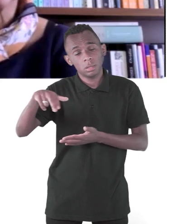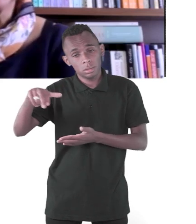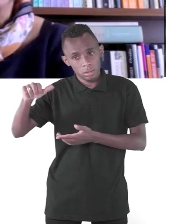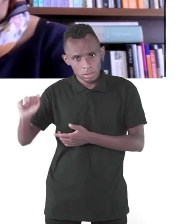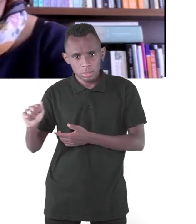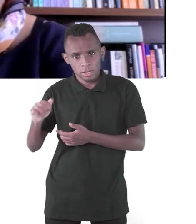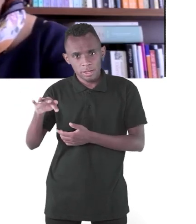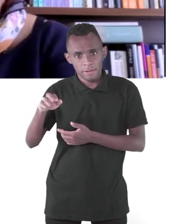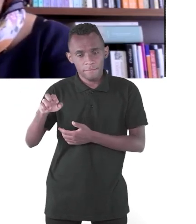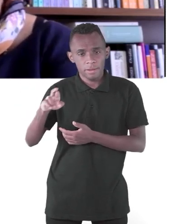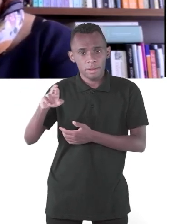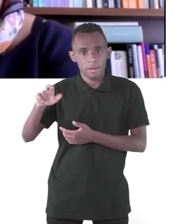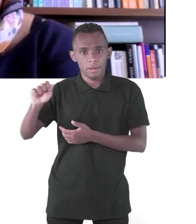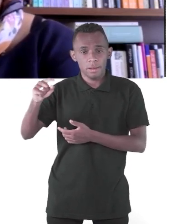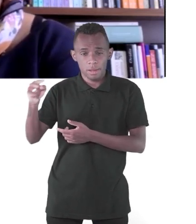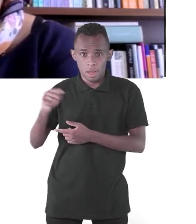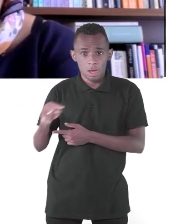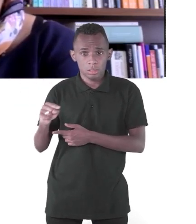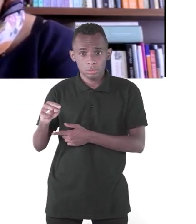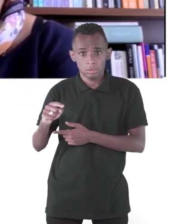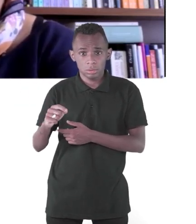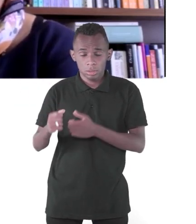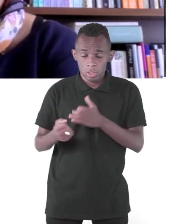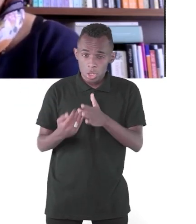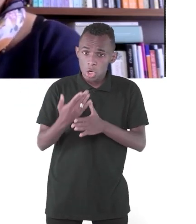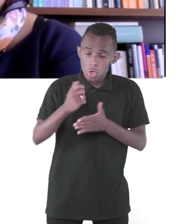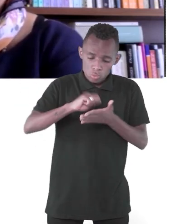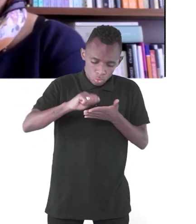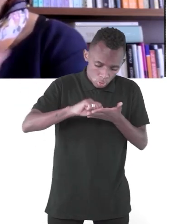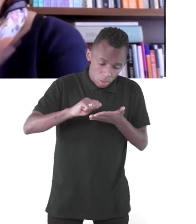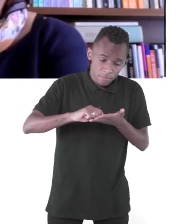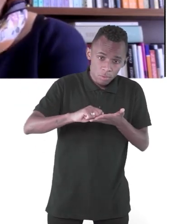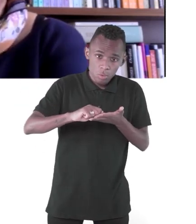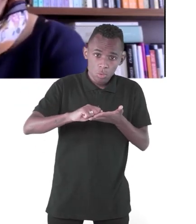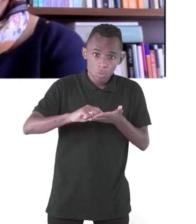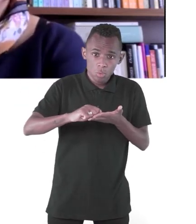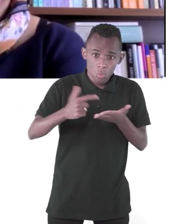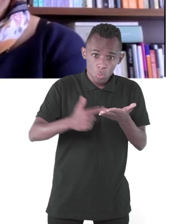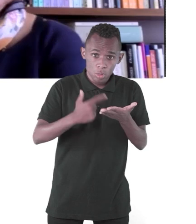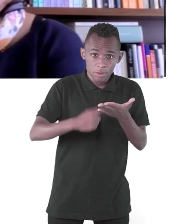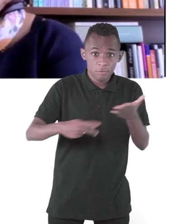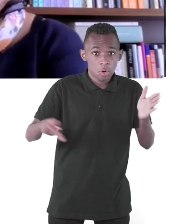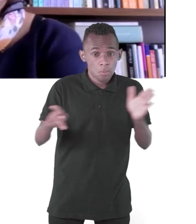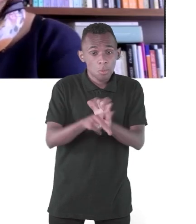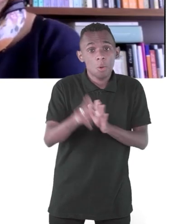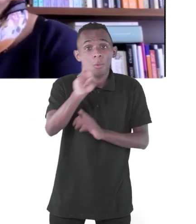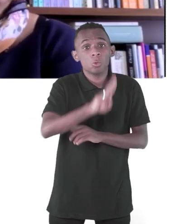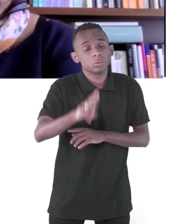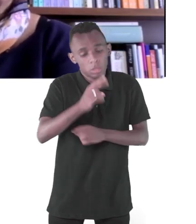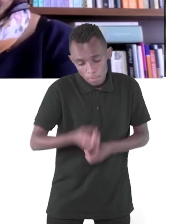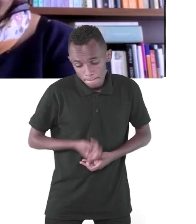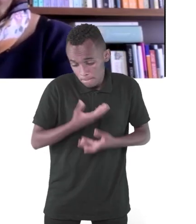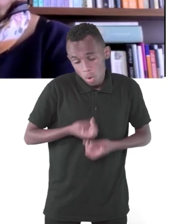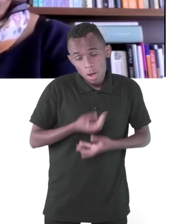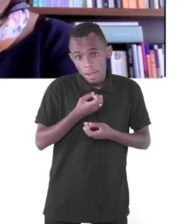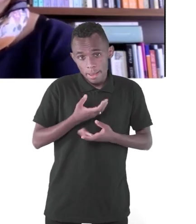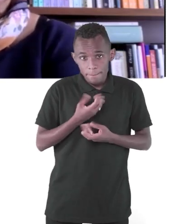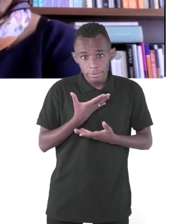Ferraz fez um livro com as letras da Adriana Calcanhoto, que são poemas. São poemas. Tem